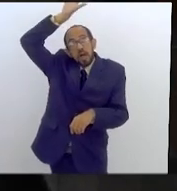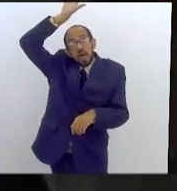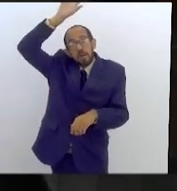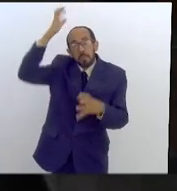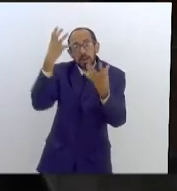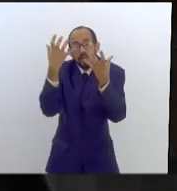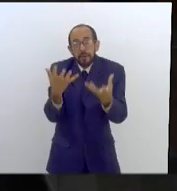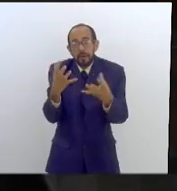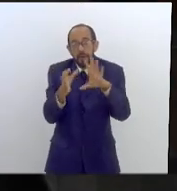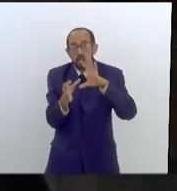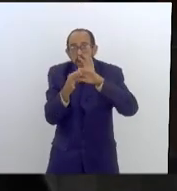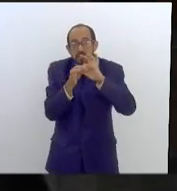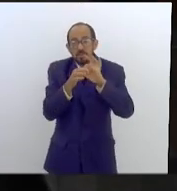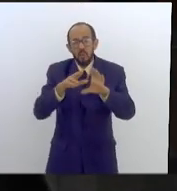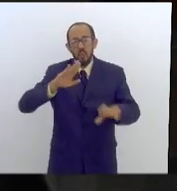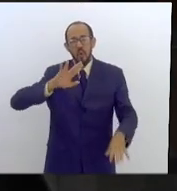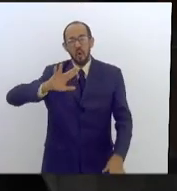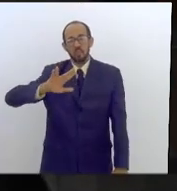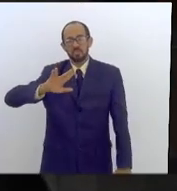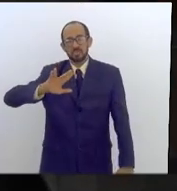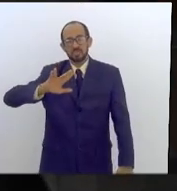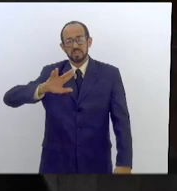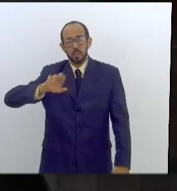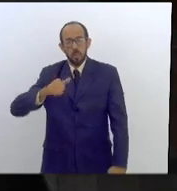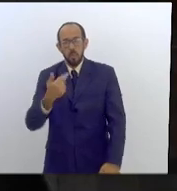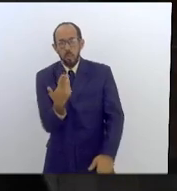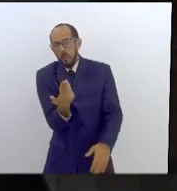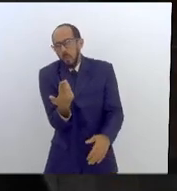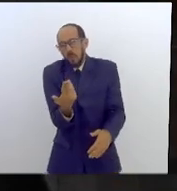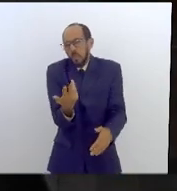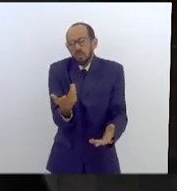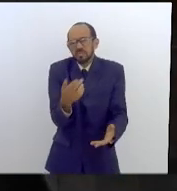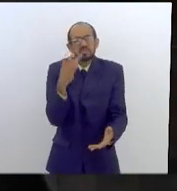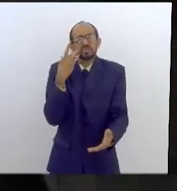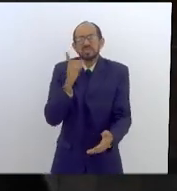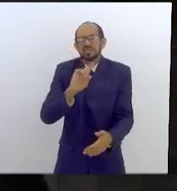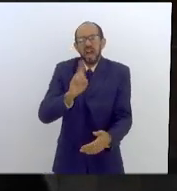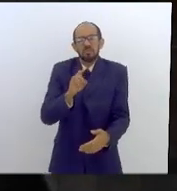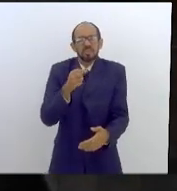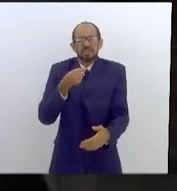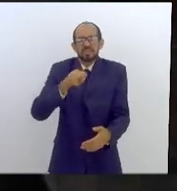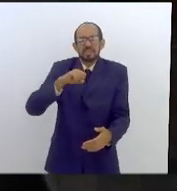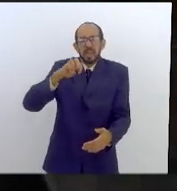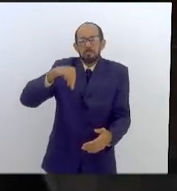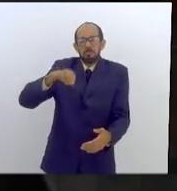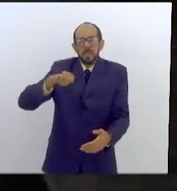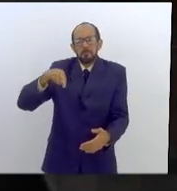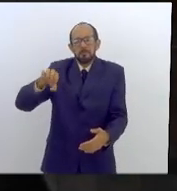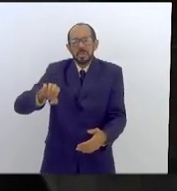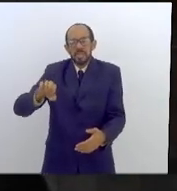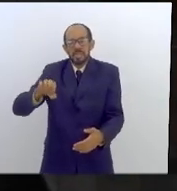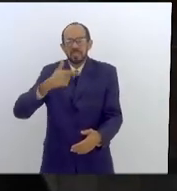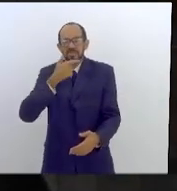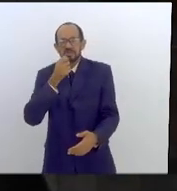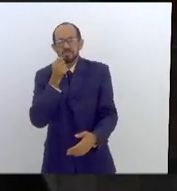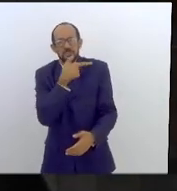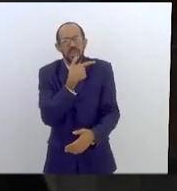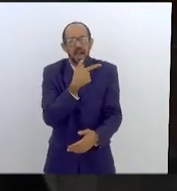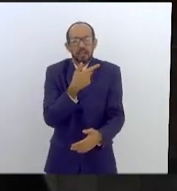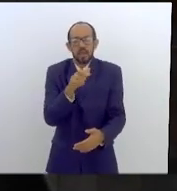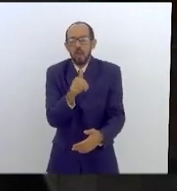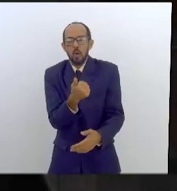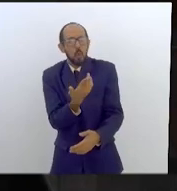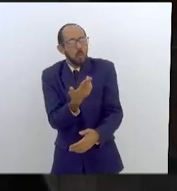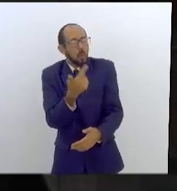né ou uma manifestação que já não se sabe mais ser meme ou se é uma outra histriônica enlouquecida que